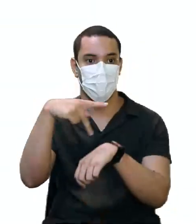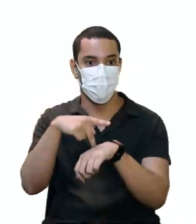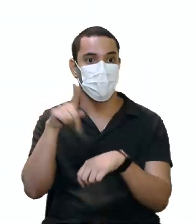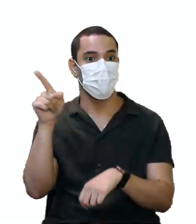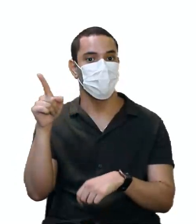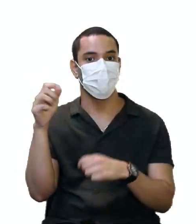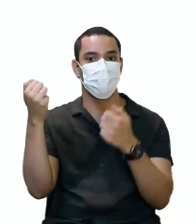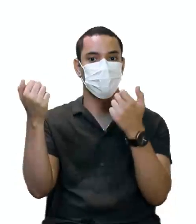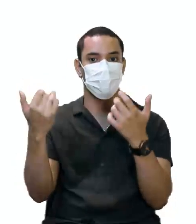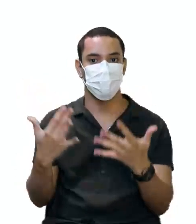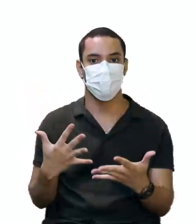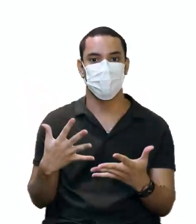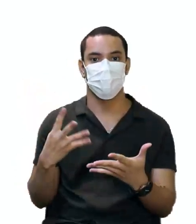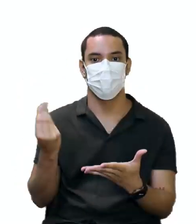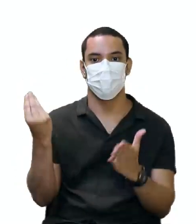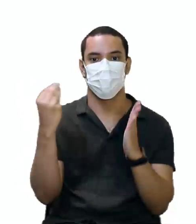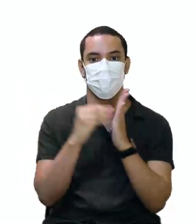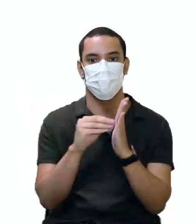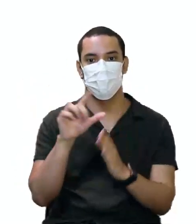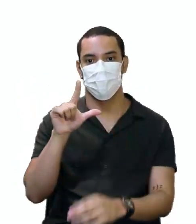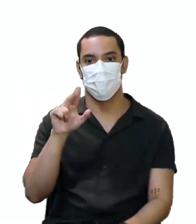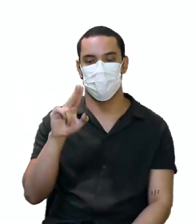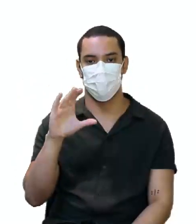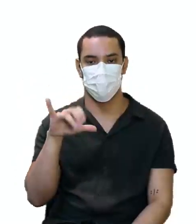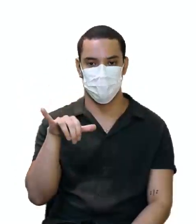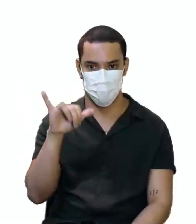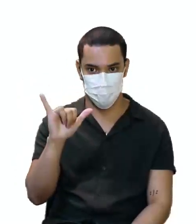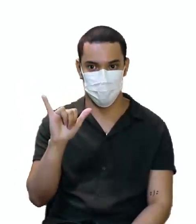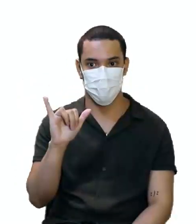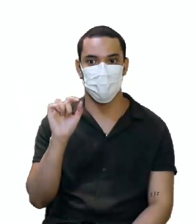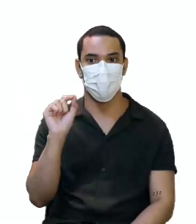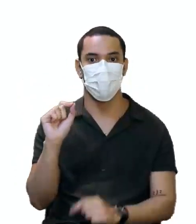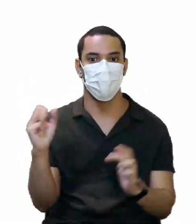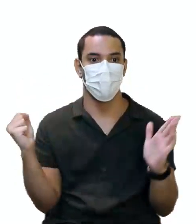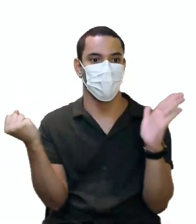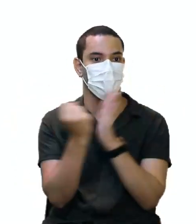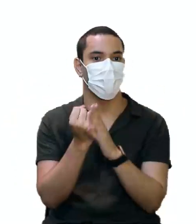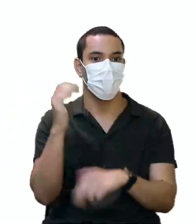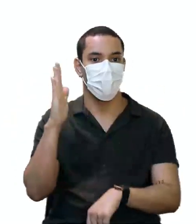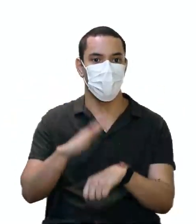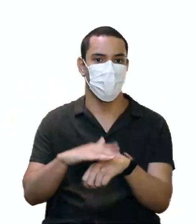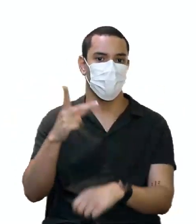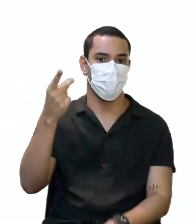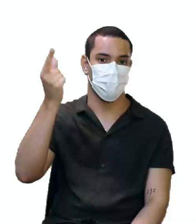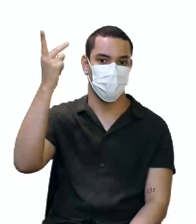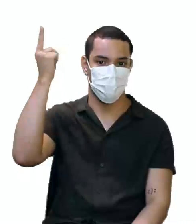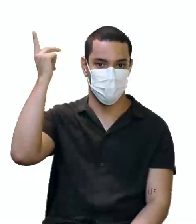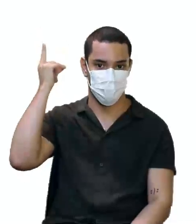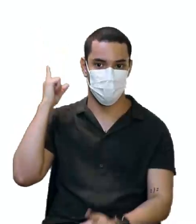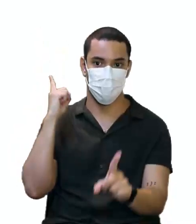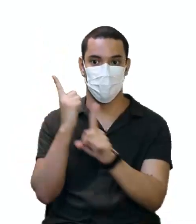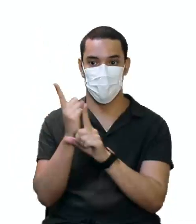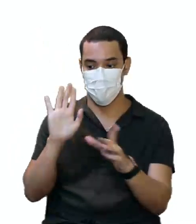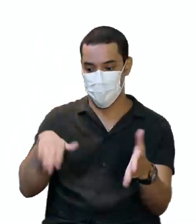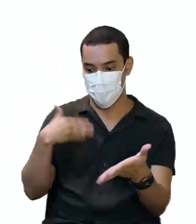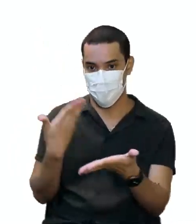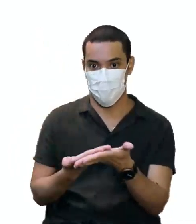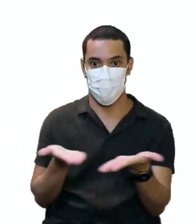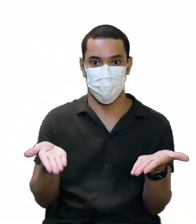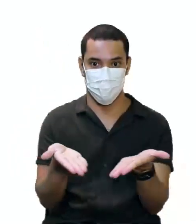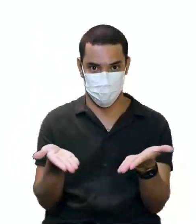espécie inclui Lucy. Quem nunca ouviu falar, né? Um dos fósseis de hominídeos mais antigos encontrados até